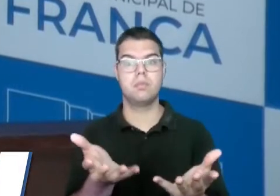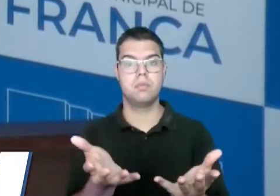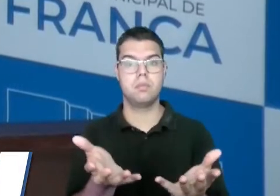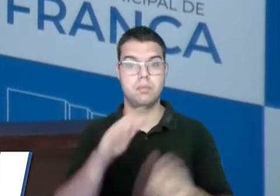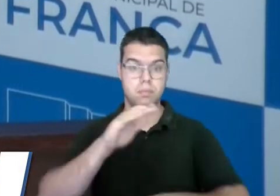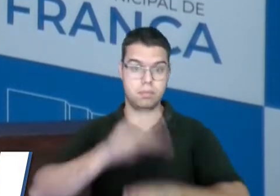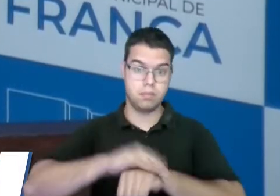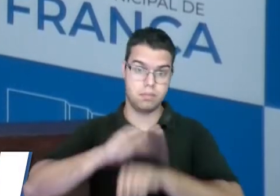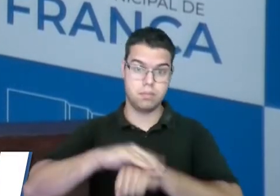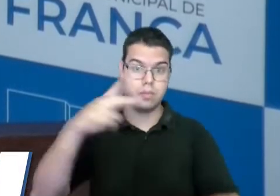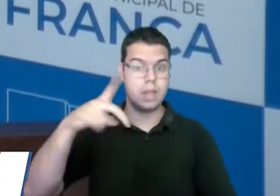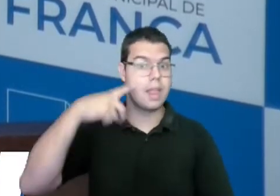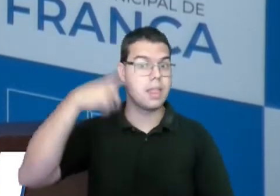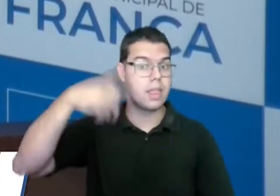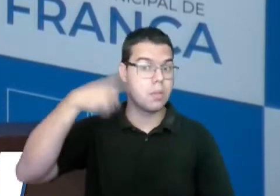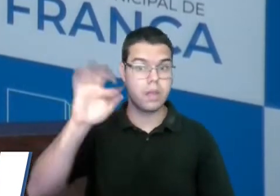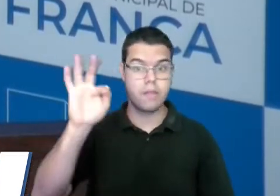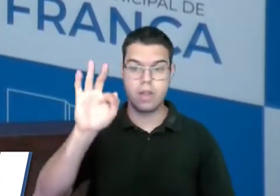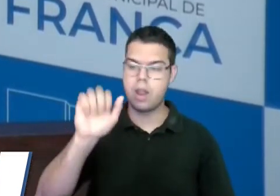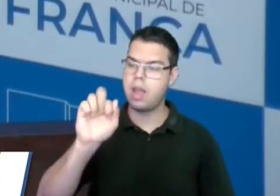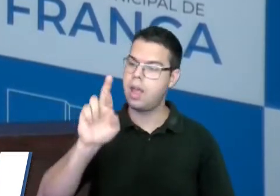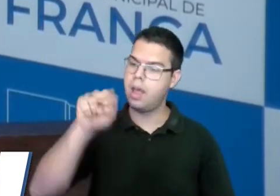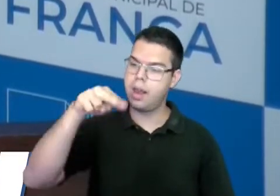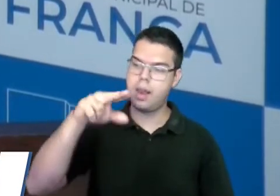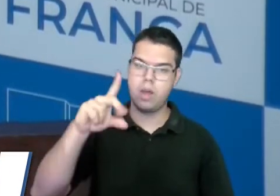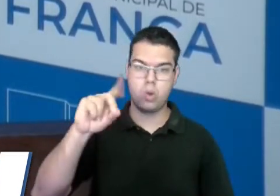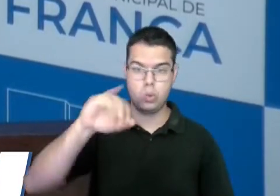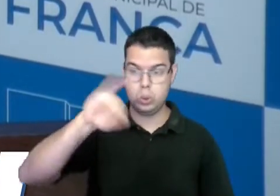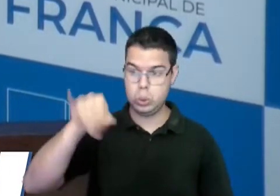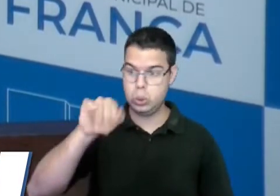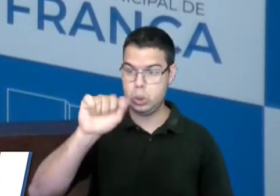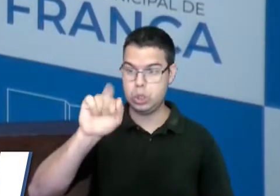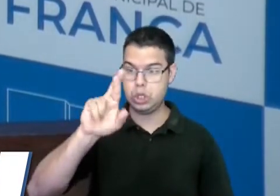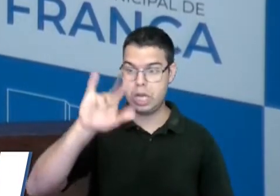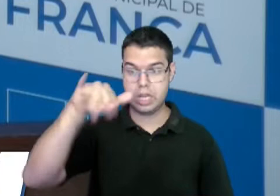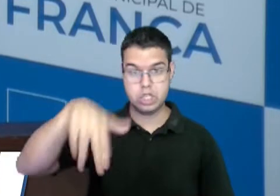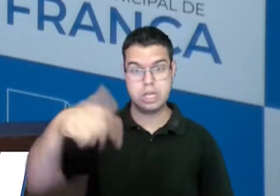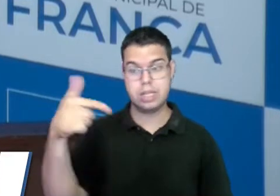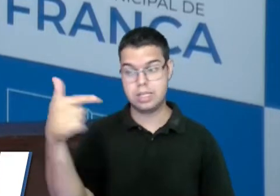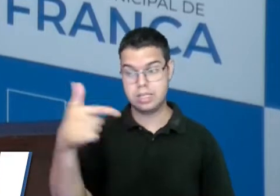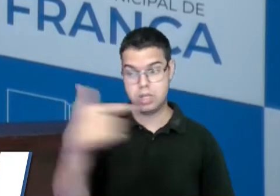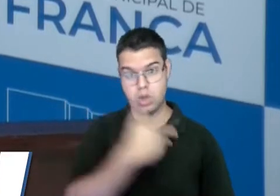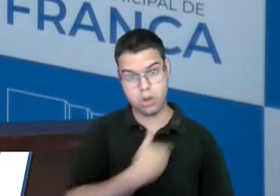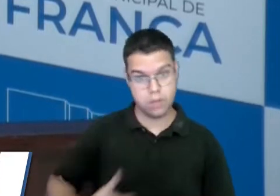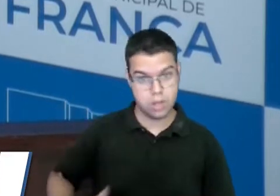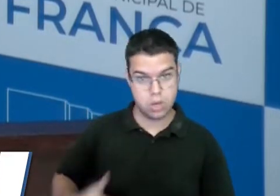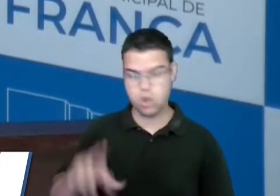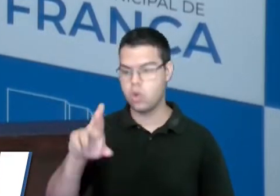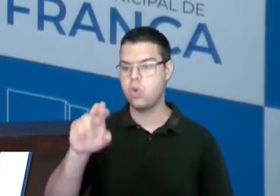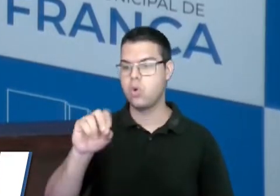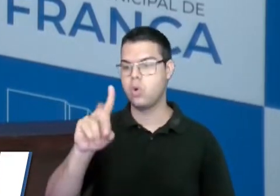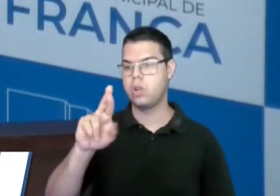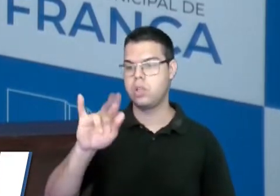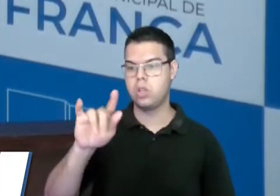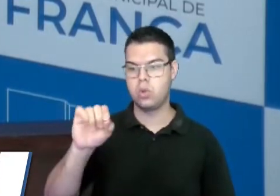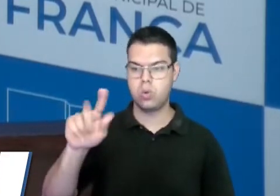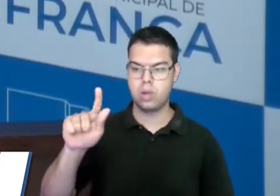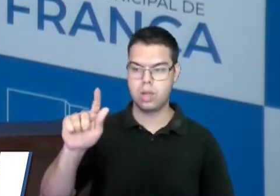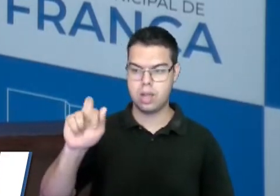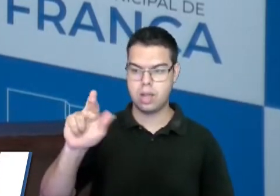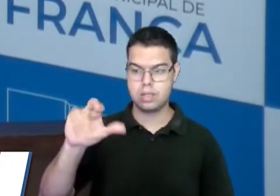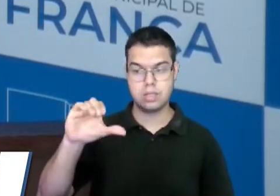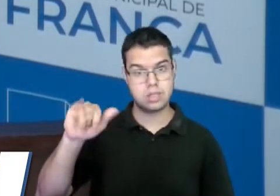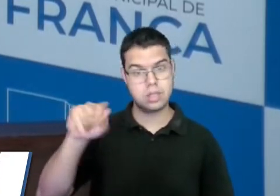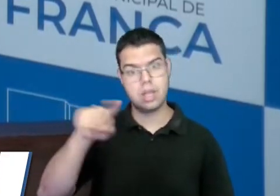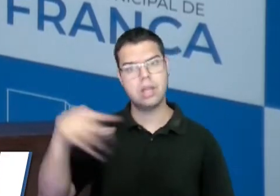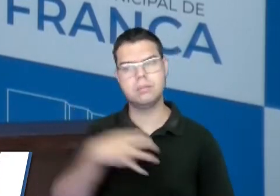deputado federal Arnaldo Jardim ao vice-governador Rodrigo Garcia, que teve a